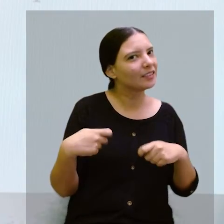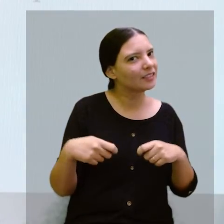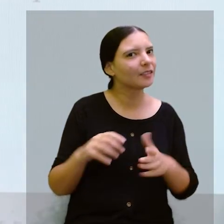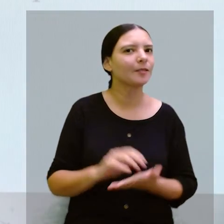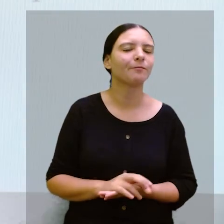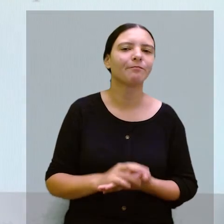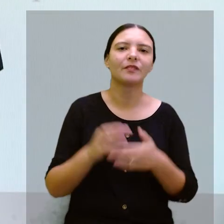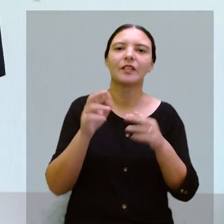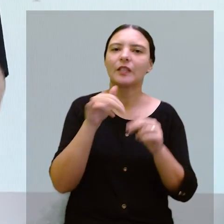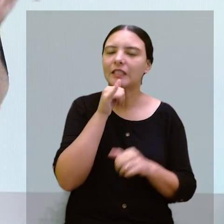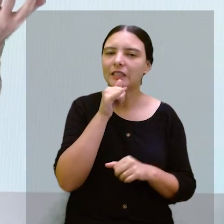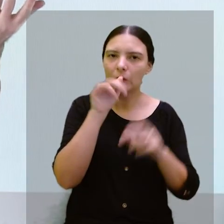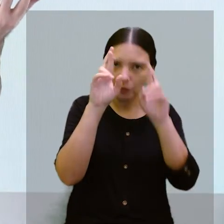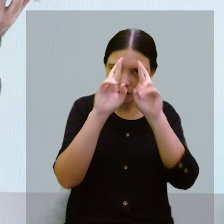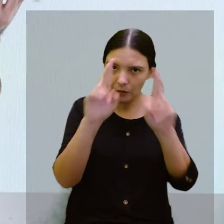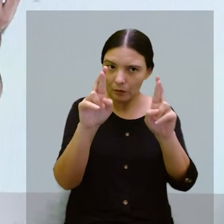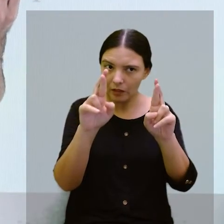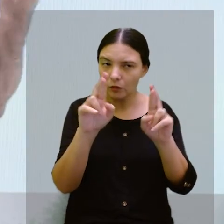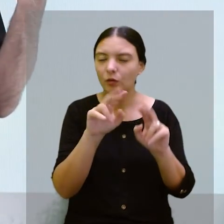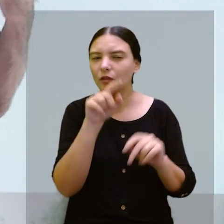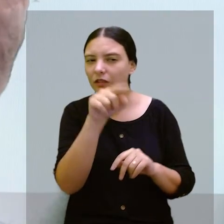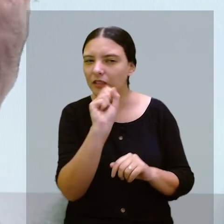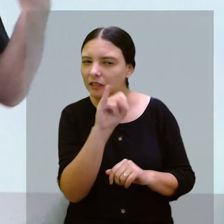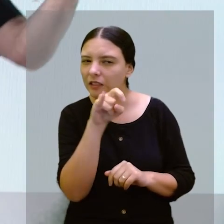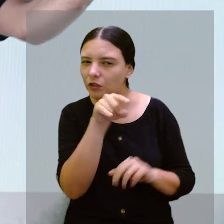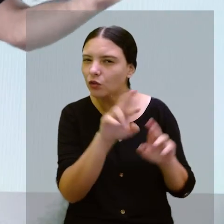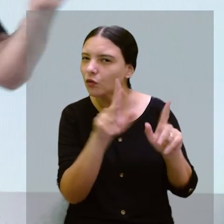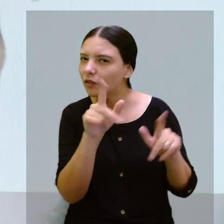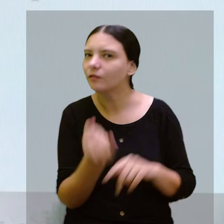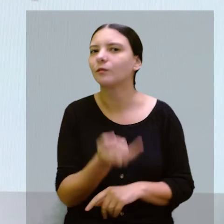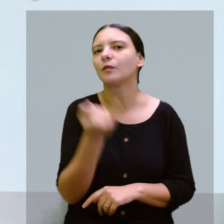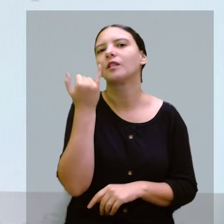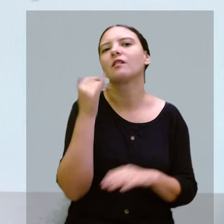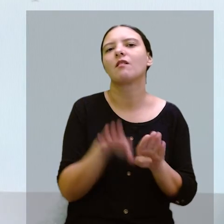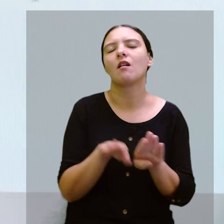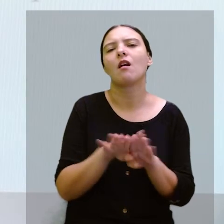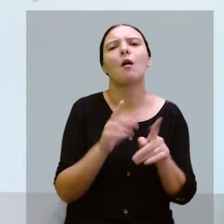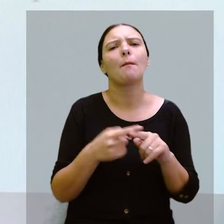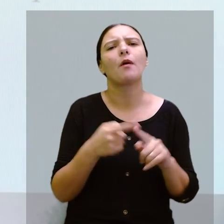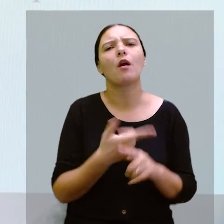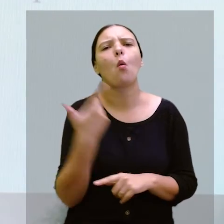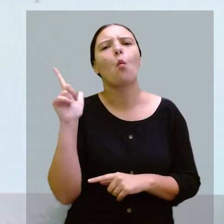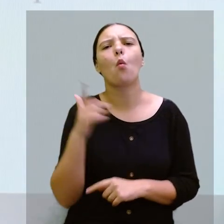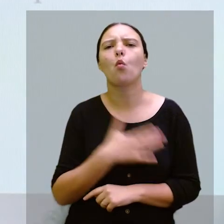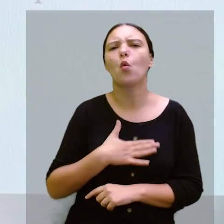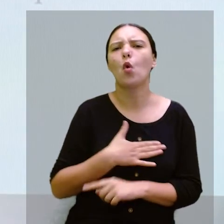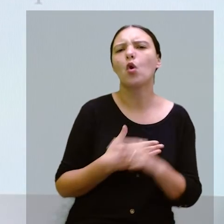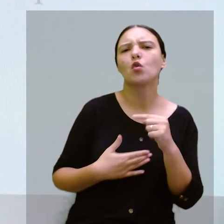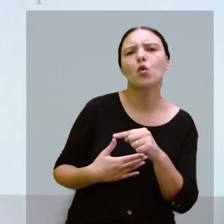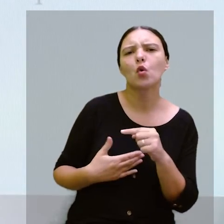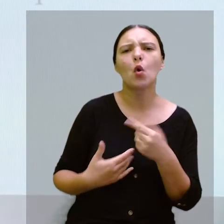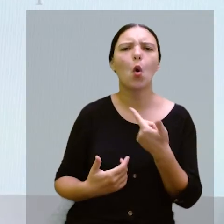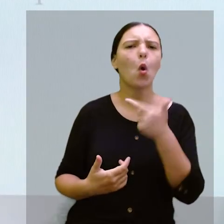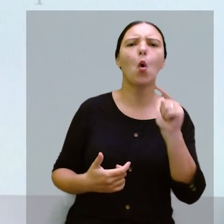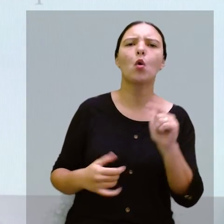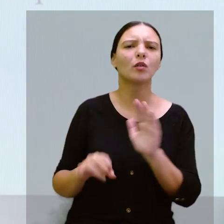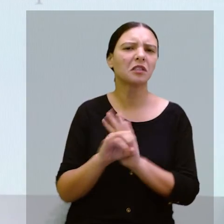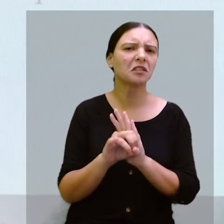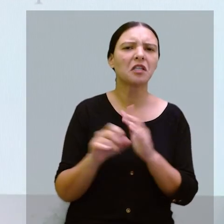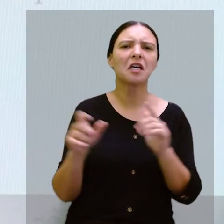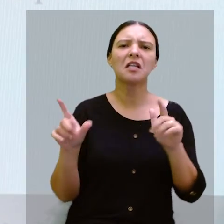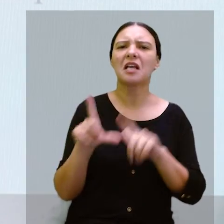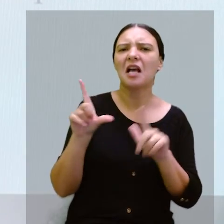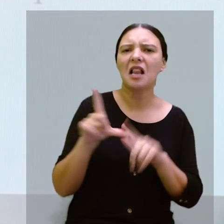Então, respeitar a diferença também é importante, né? Por que o outro gosta desse clube? Por que ele se identifica com esse hino, com